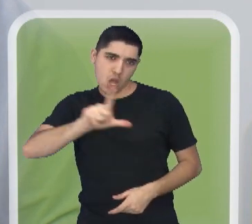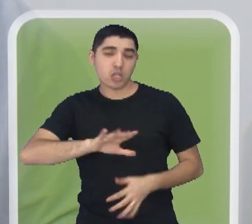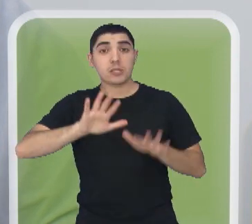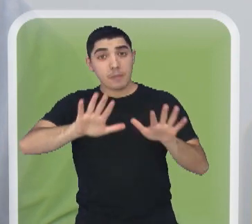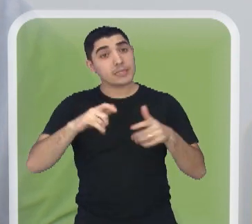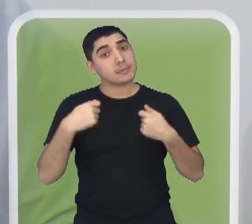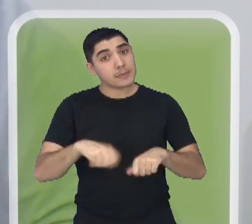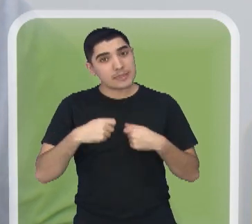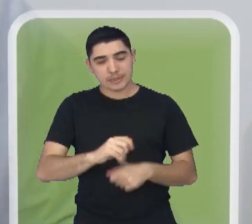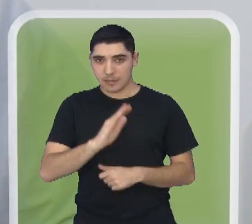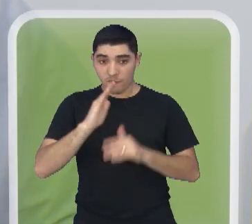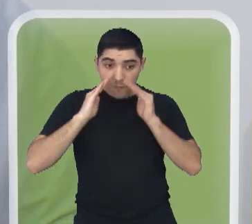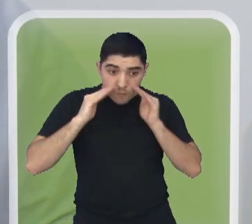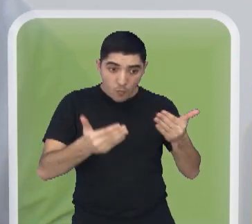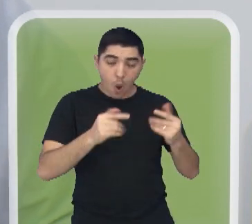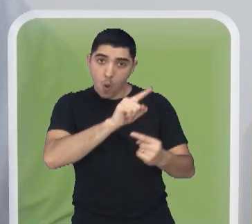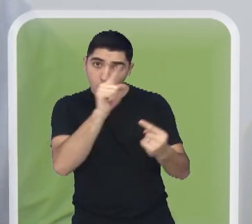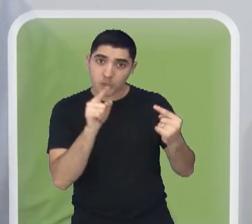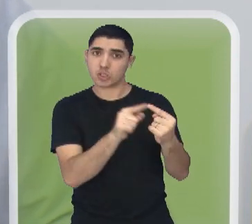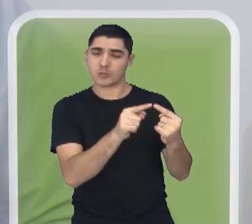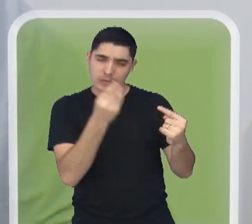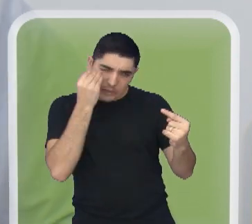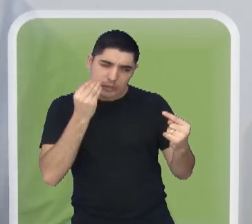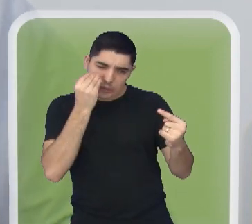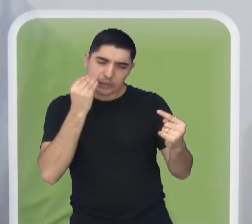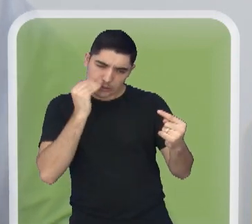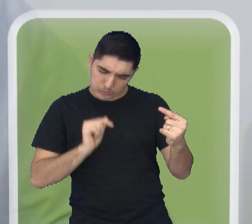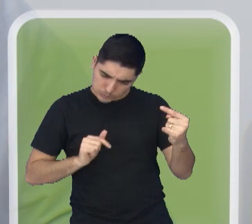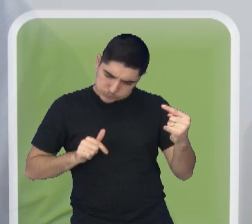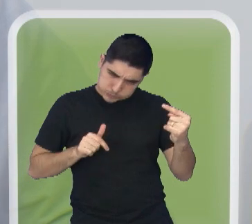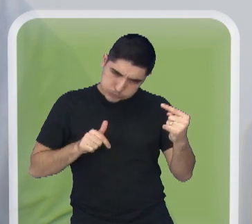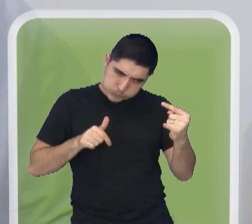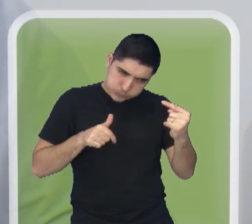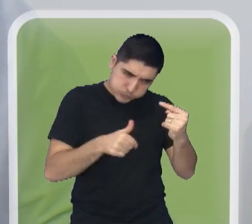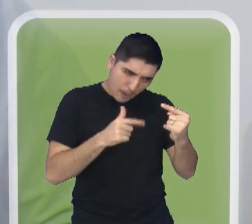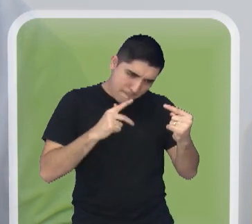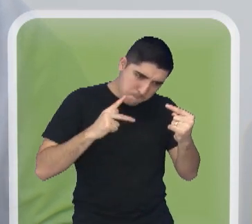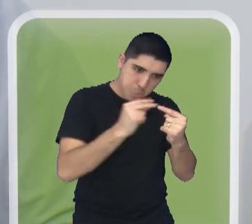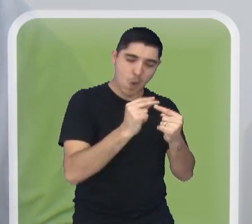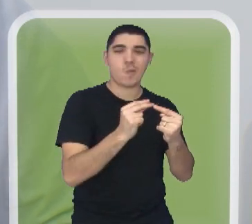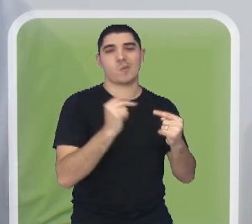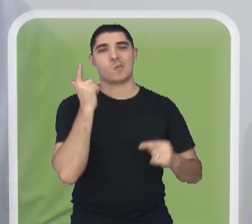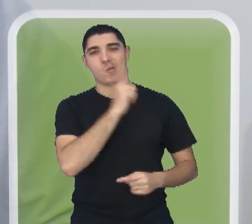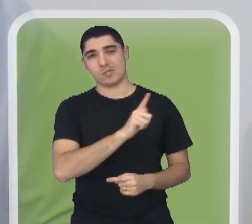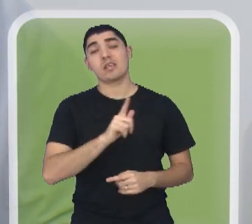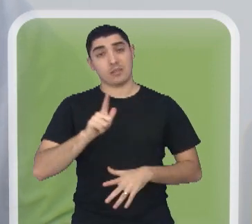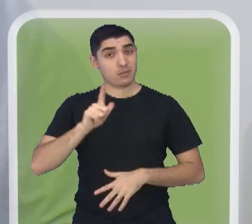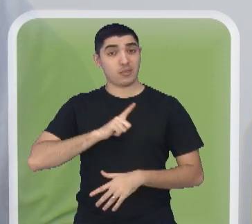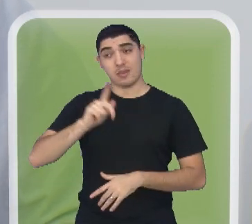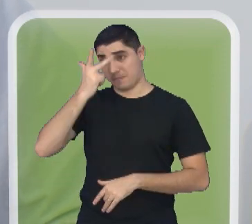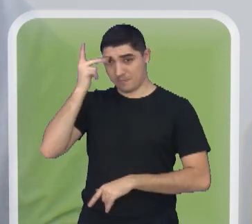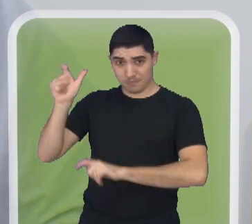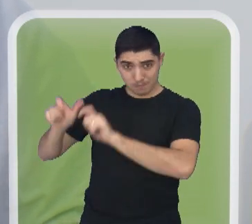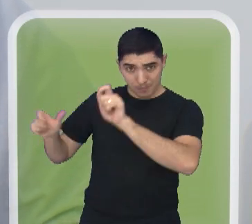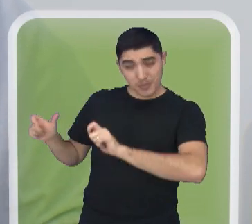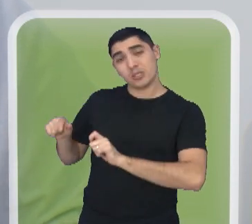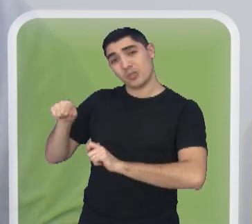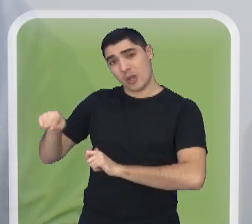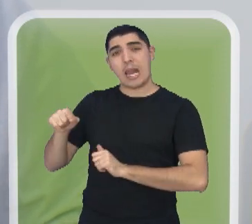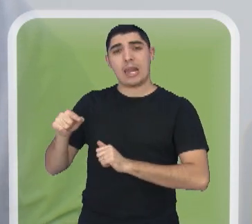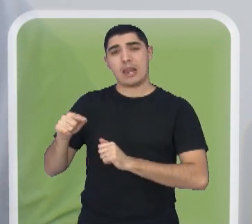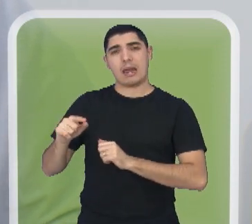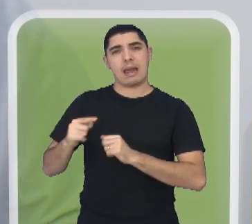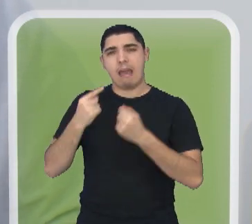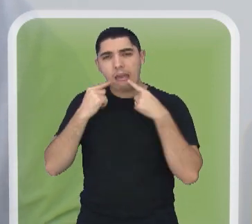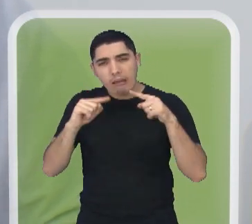os seus objetivos e ir atrás. Sempre vai ter gente criticando, vai ter gente também, muita gente apoiando. E é